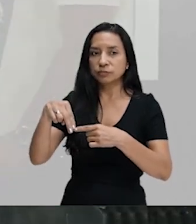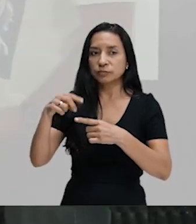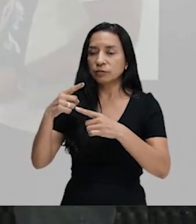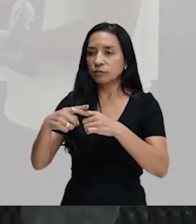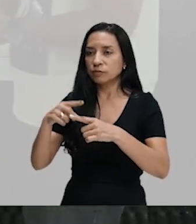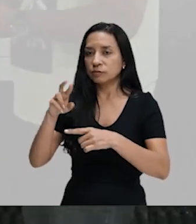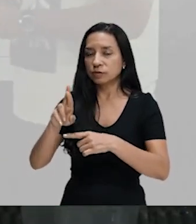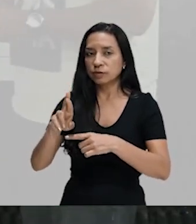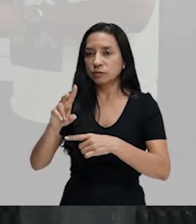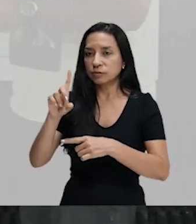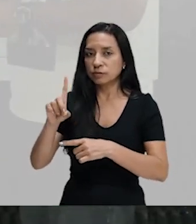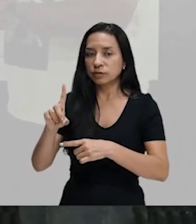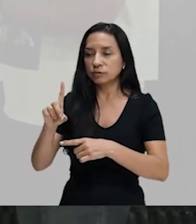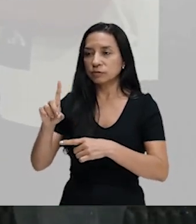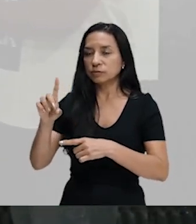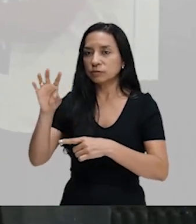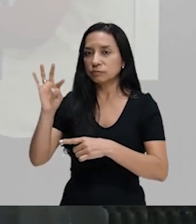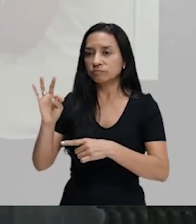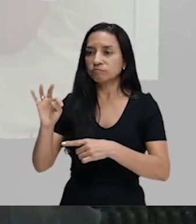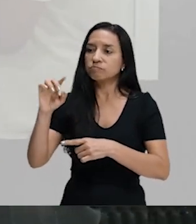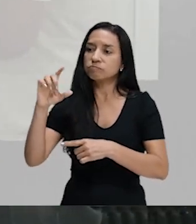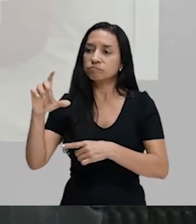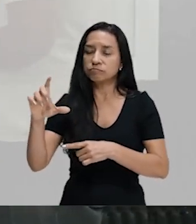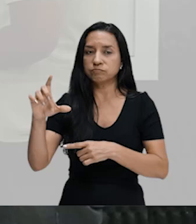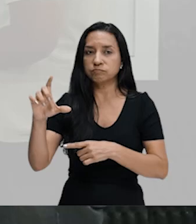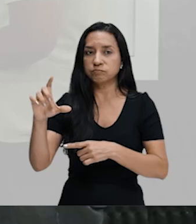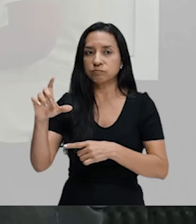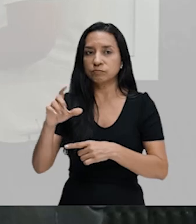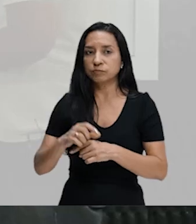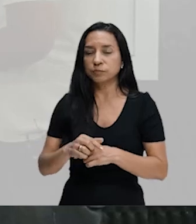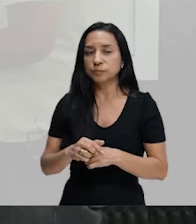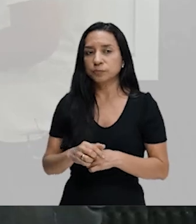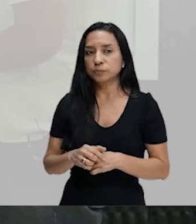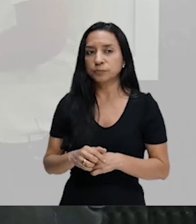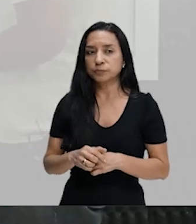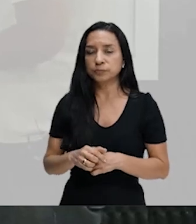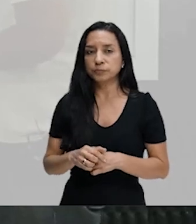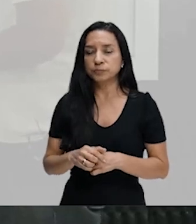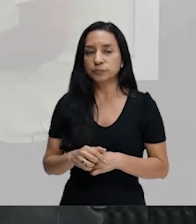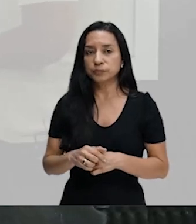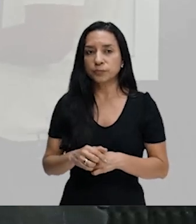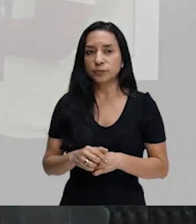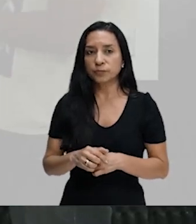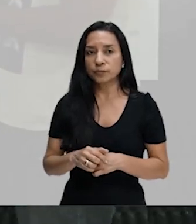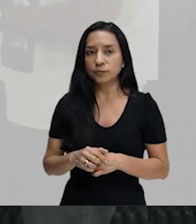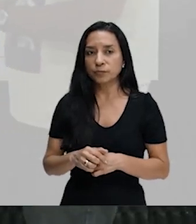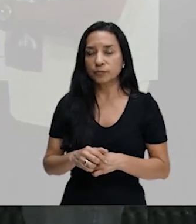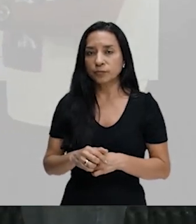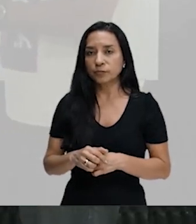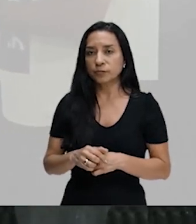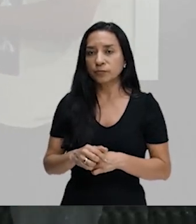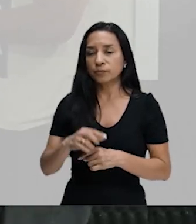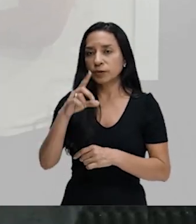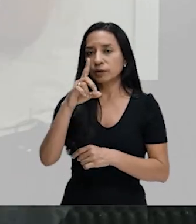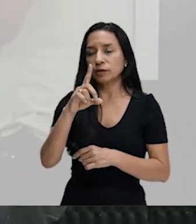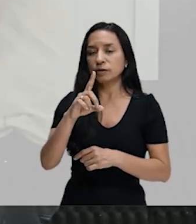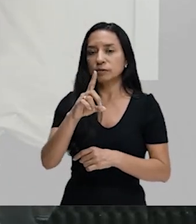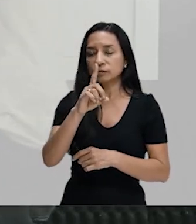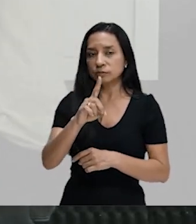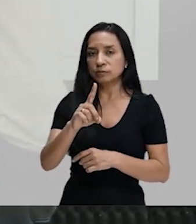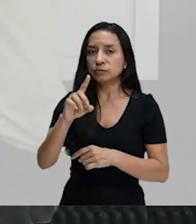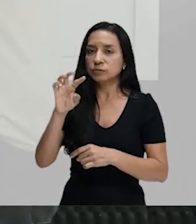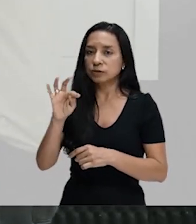ΔT, como ΔT é zero, né, então tudo vai zerar. Então a variação